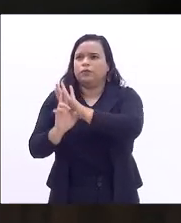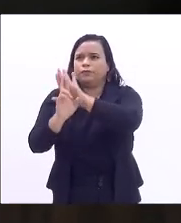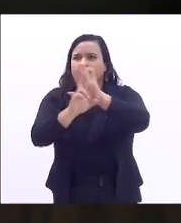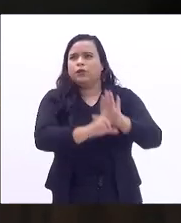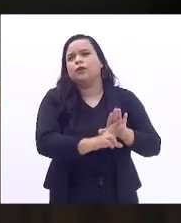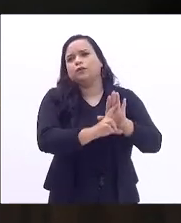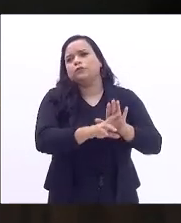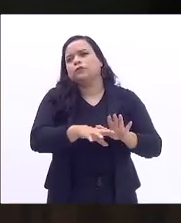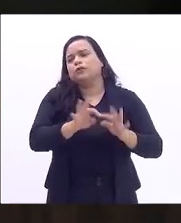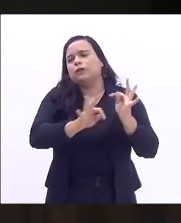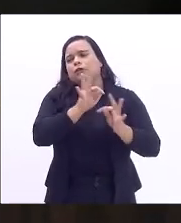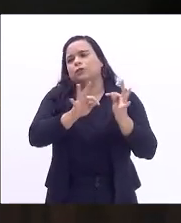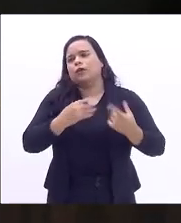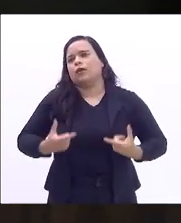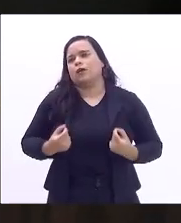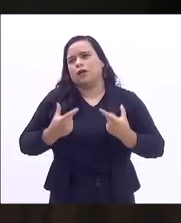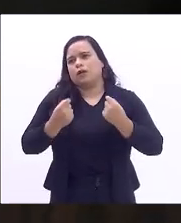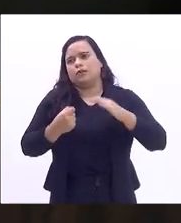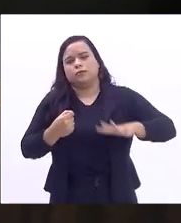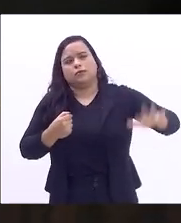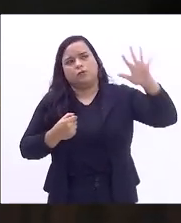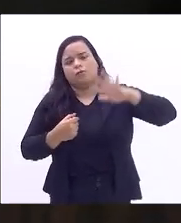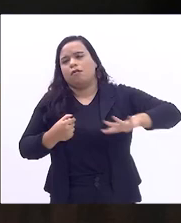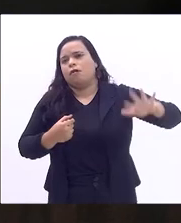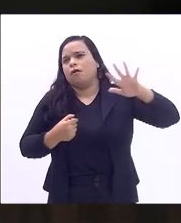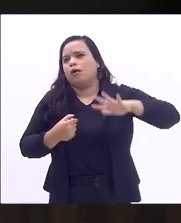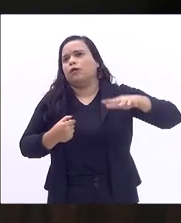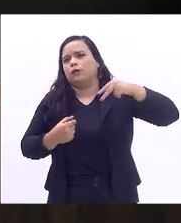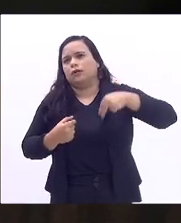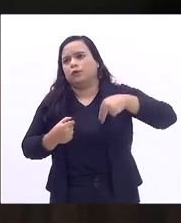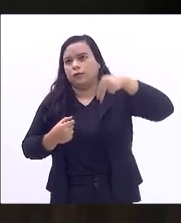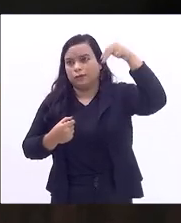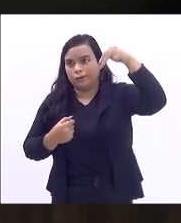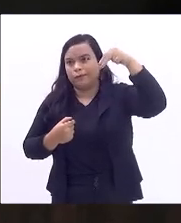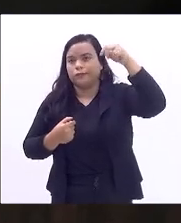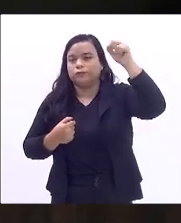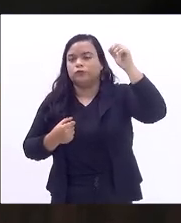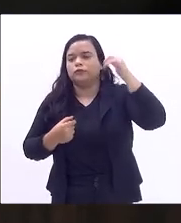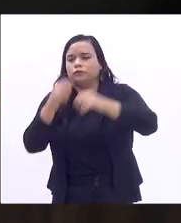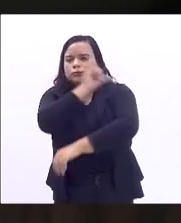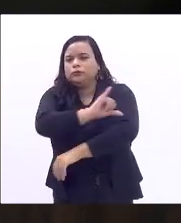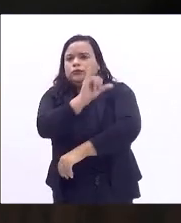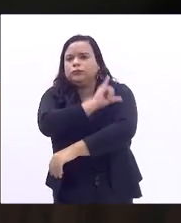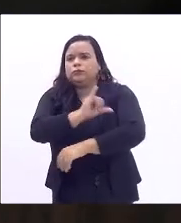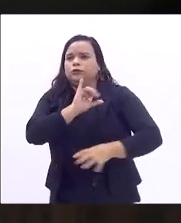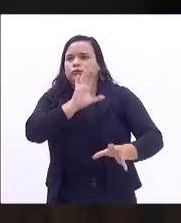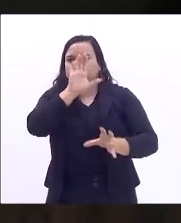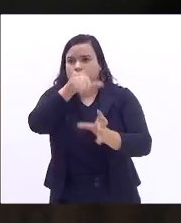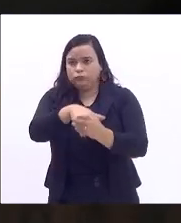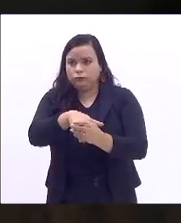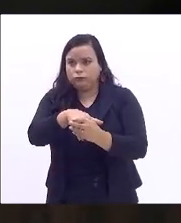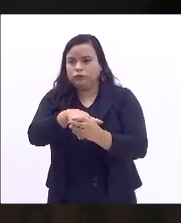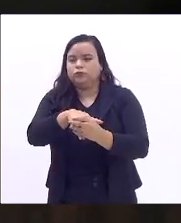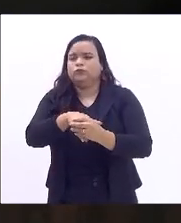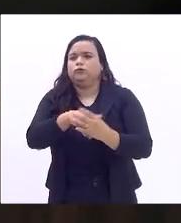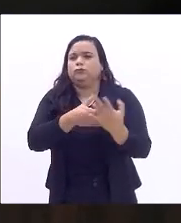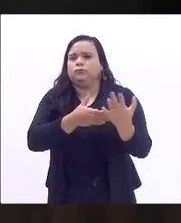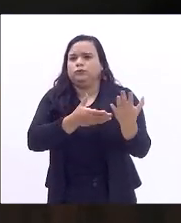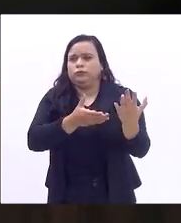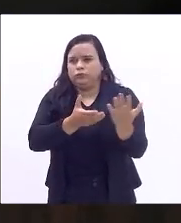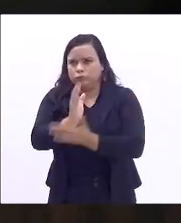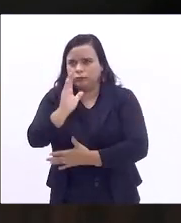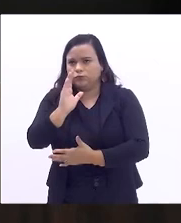norte Fluminense em discussão na alguém que queira discutir encerrada a discussão e votação pessoas que aprovam permaneçam Como estão